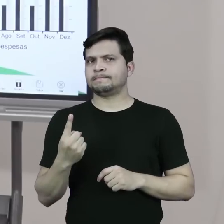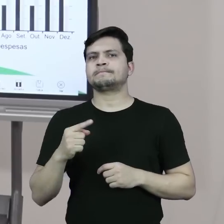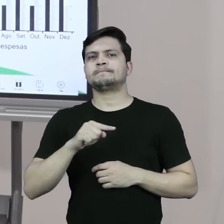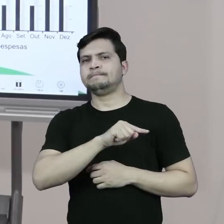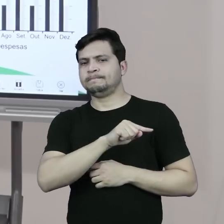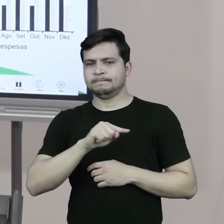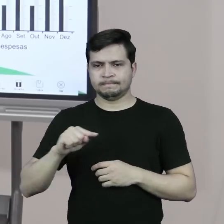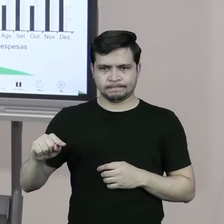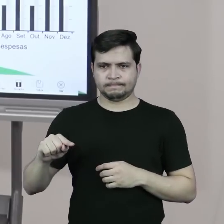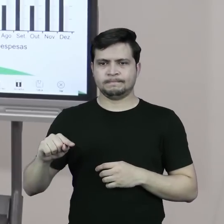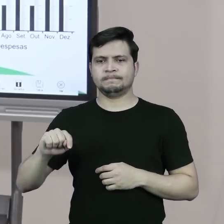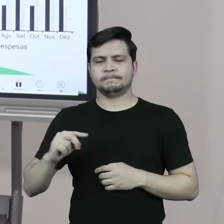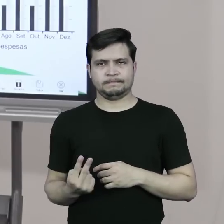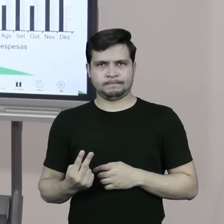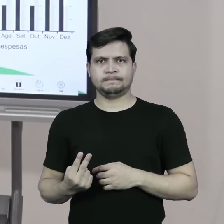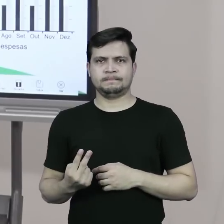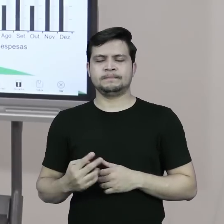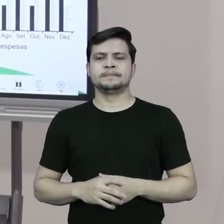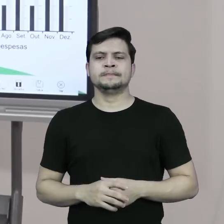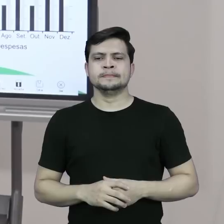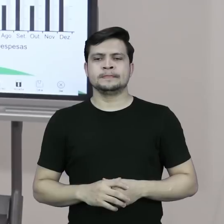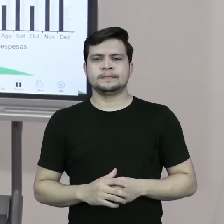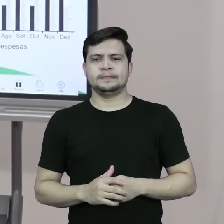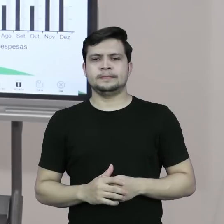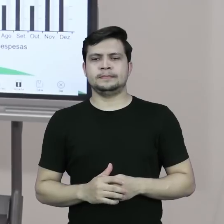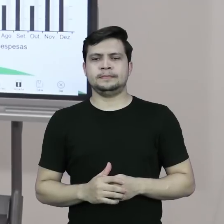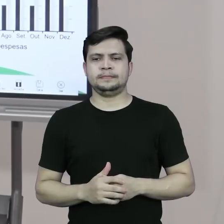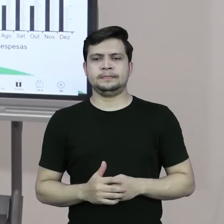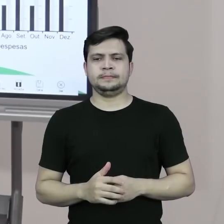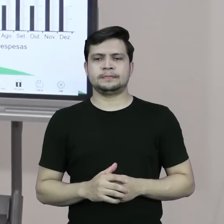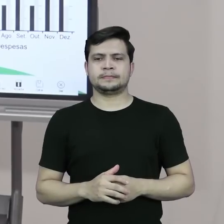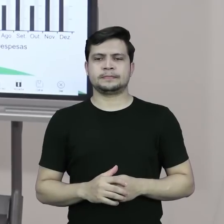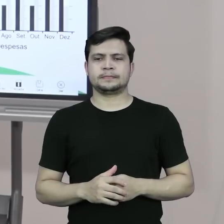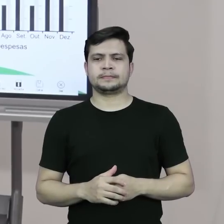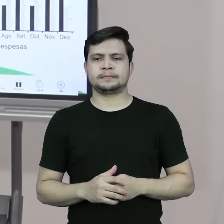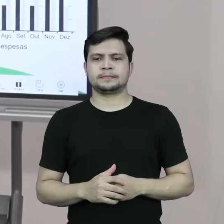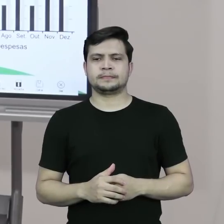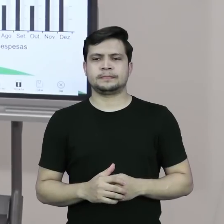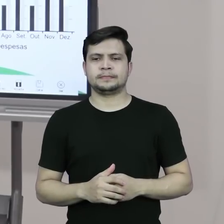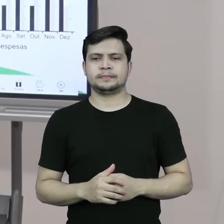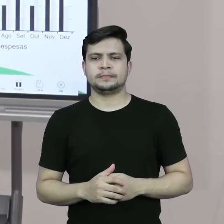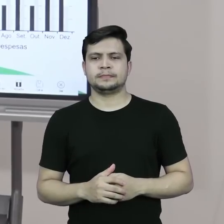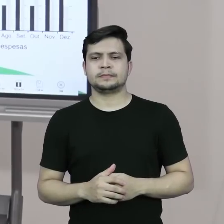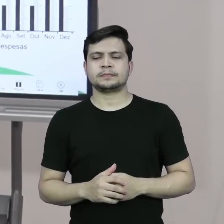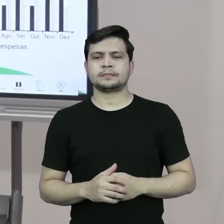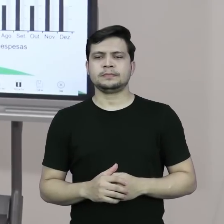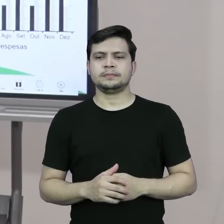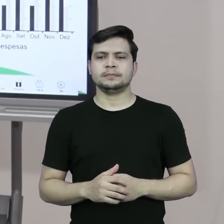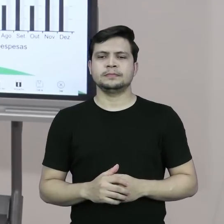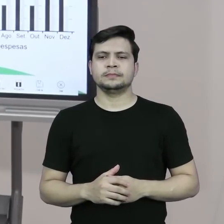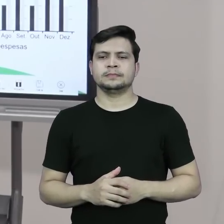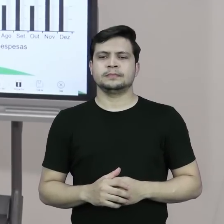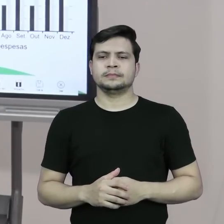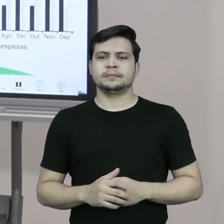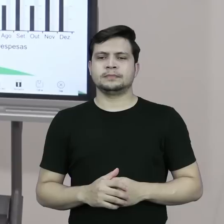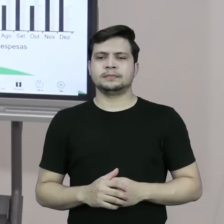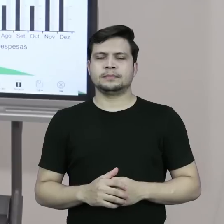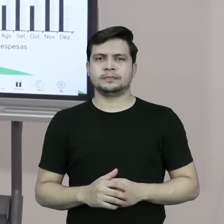6 por 2, 3 mais 1, eu estou querendo o nosso quarto valor. E eu vou querer a média deles